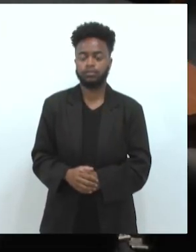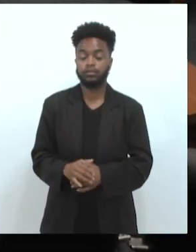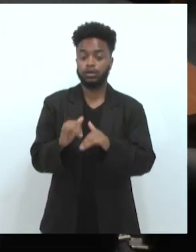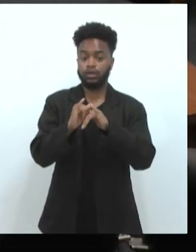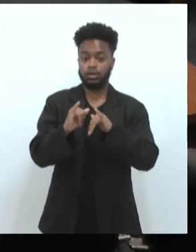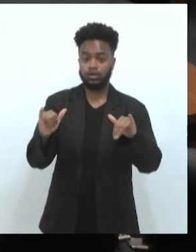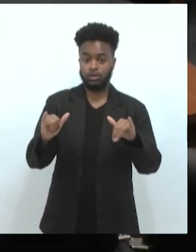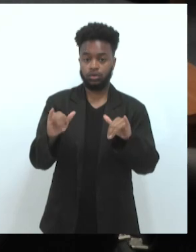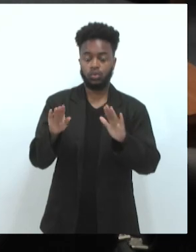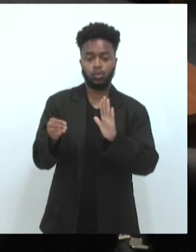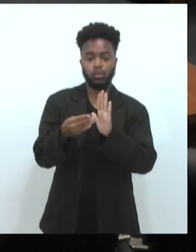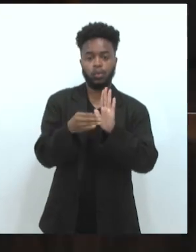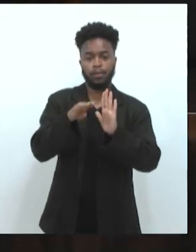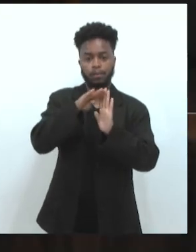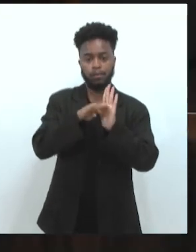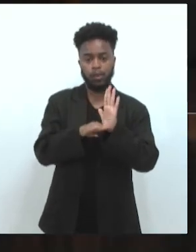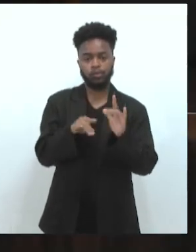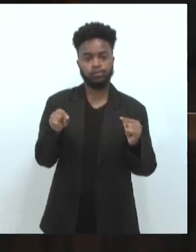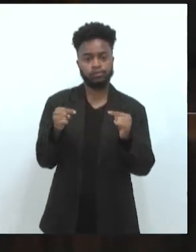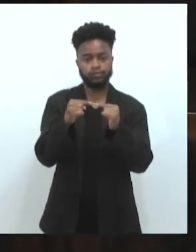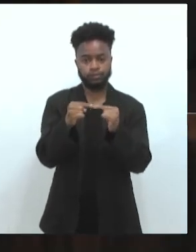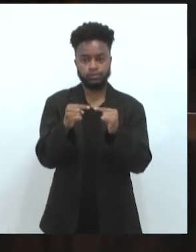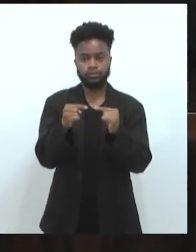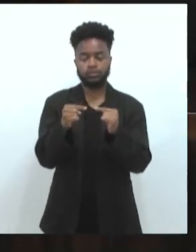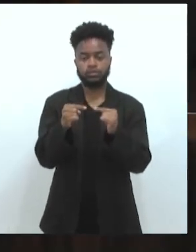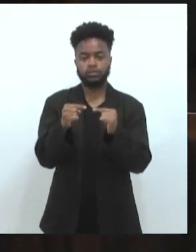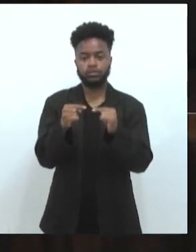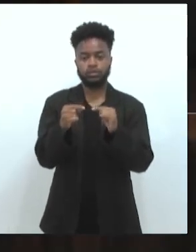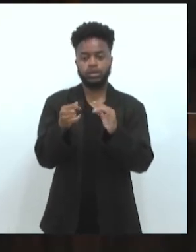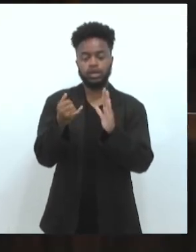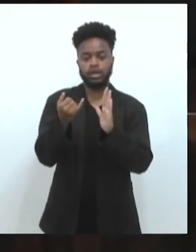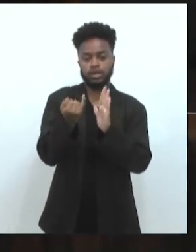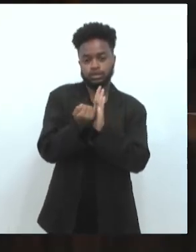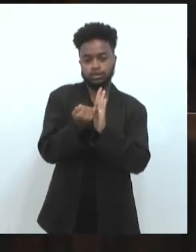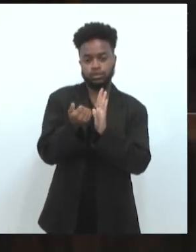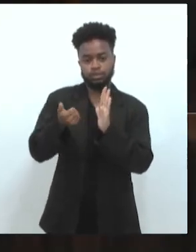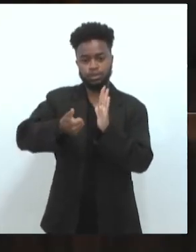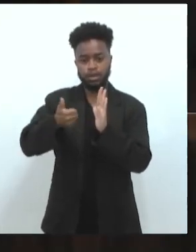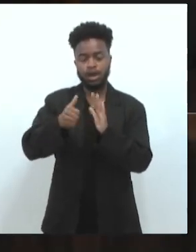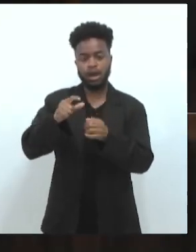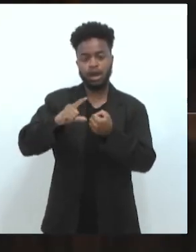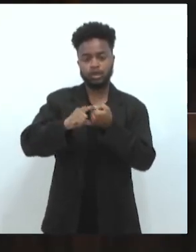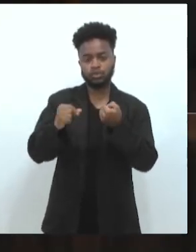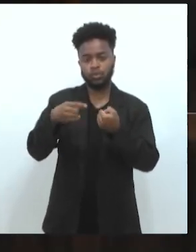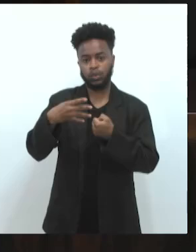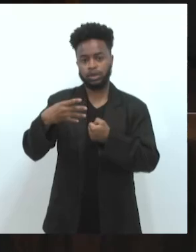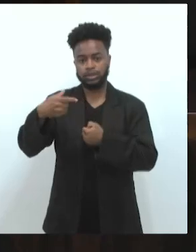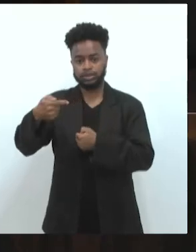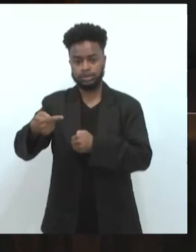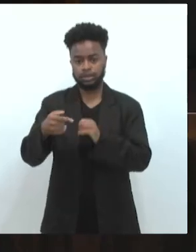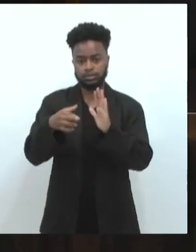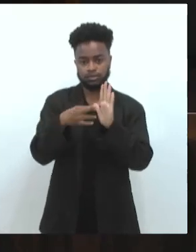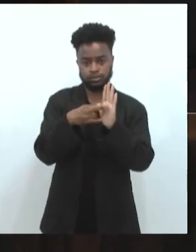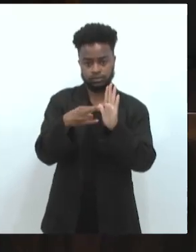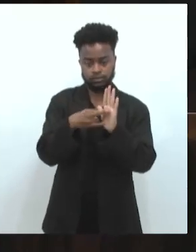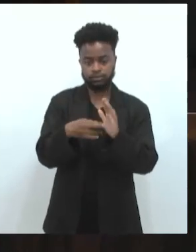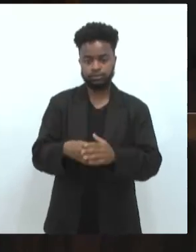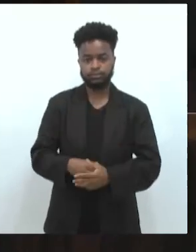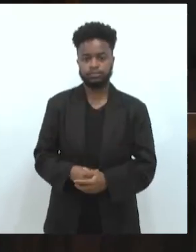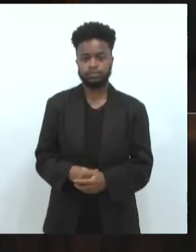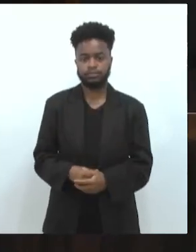Anuncio, incluindo na ordem do dia, de acordo com o inciso 1º do artigo 47 do Regimento Interno.